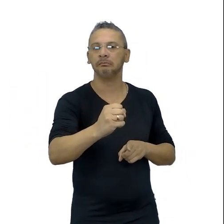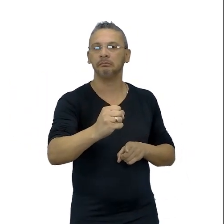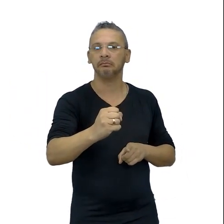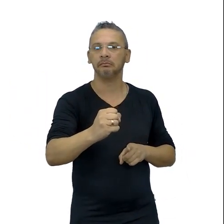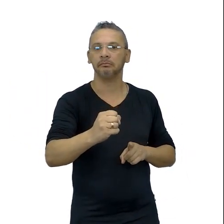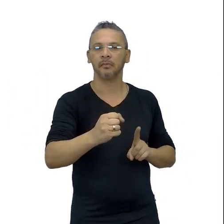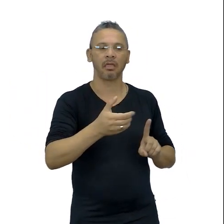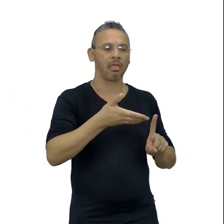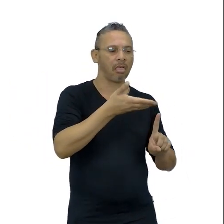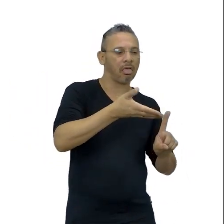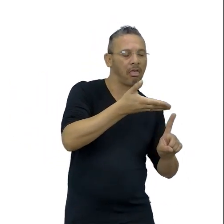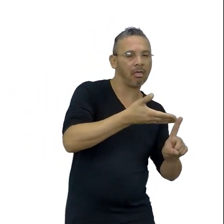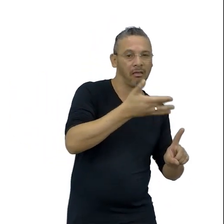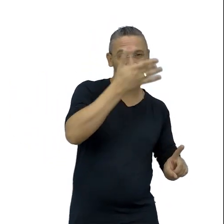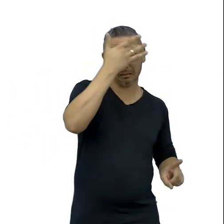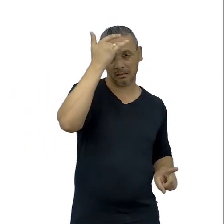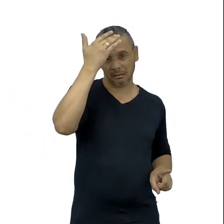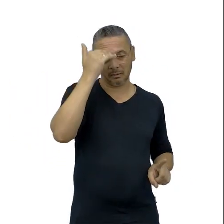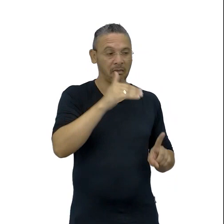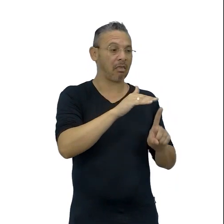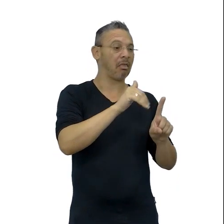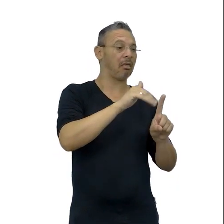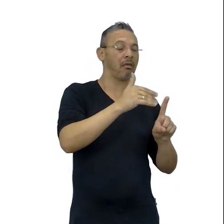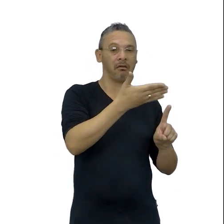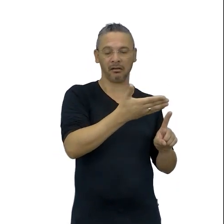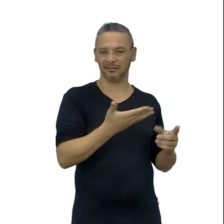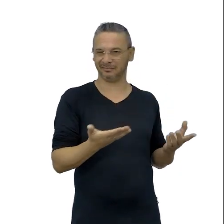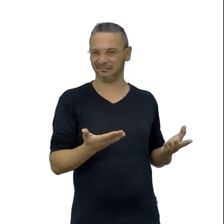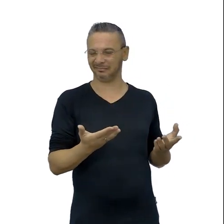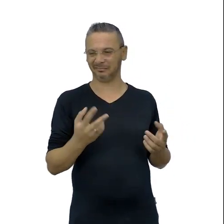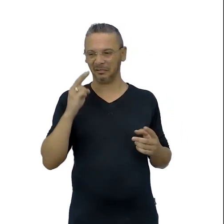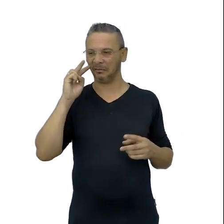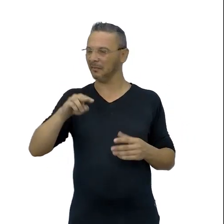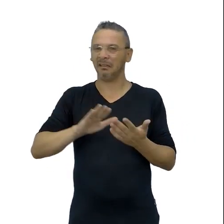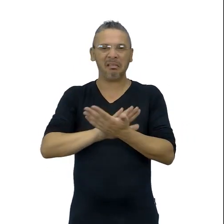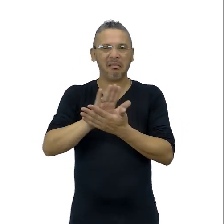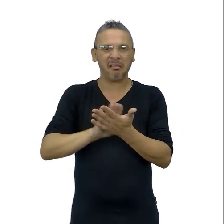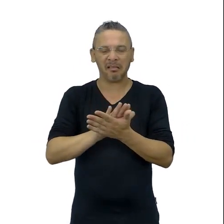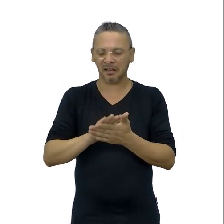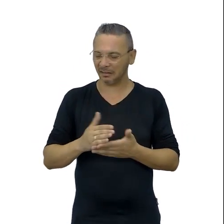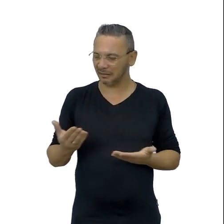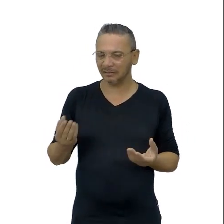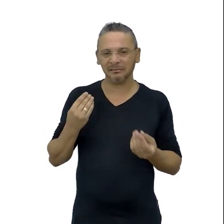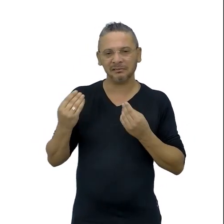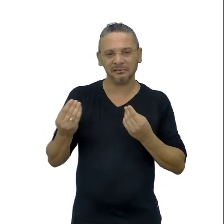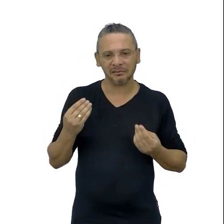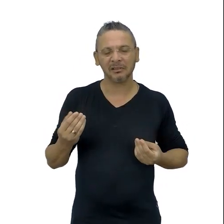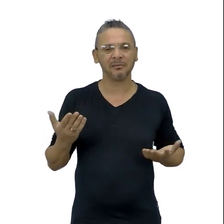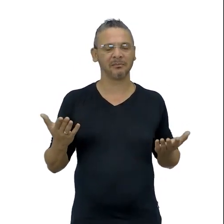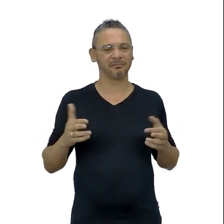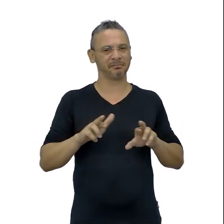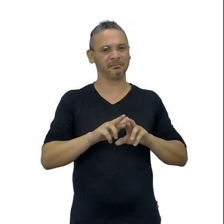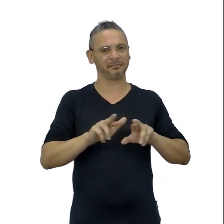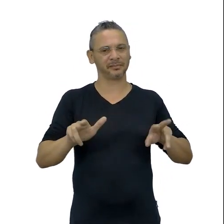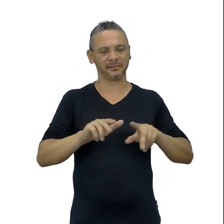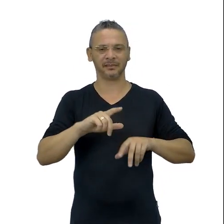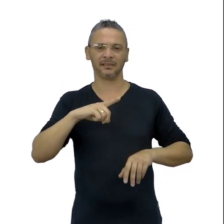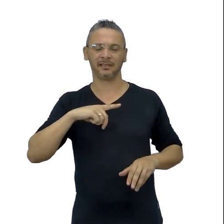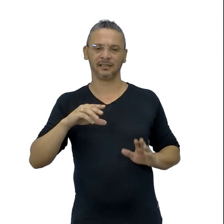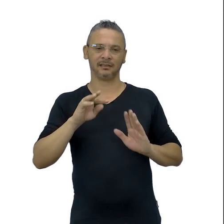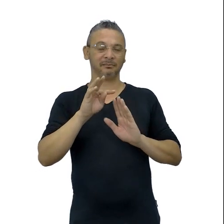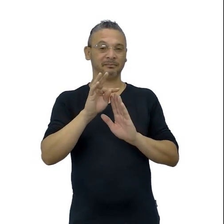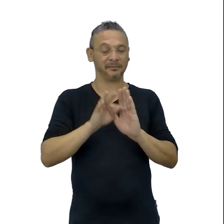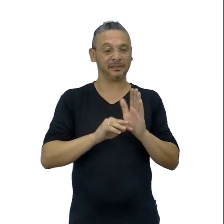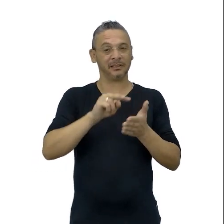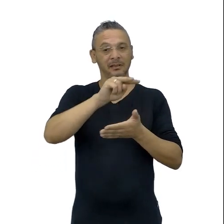menores. E eles não viram. Então eu não falei. Então eles foram por outra versão da